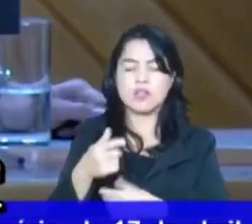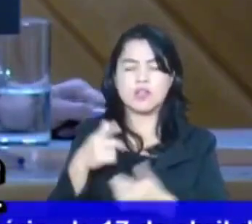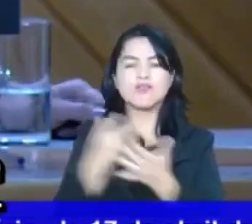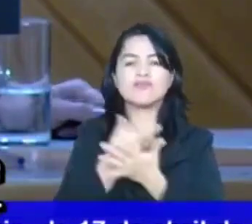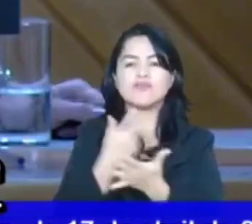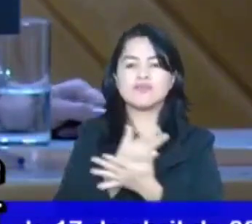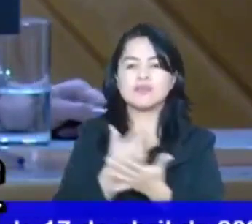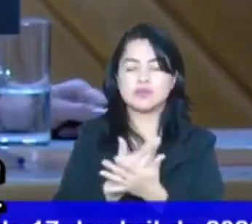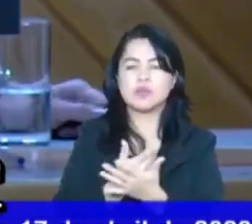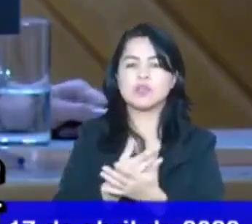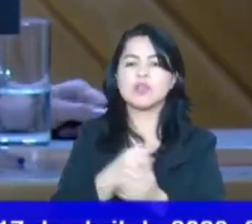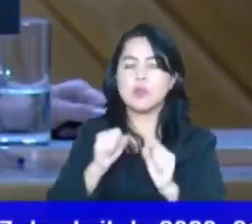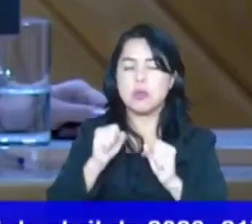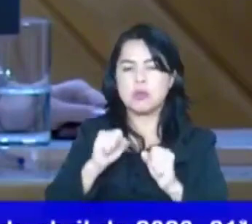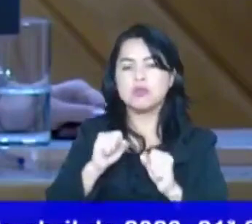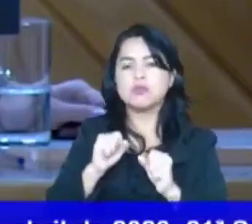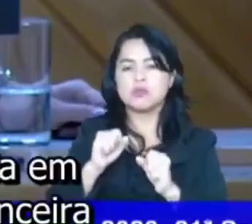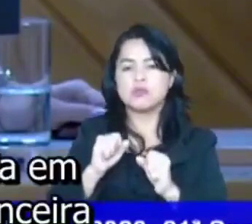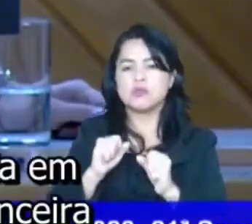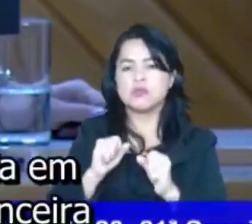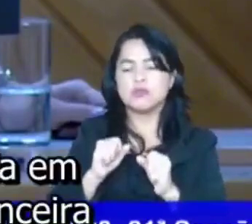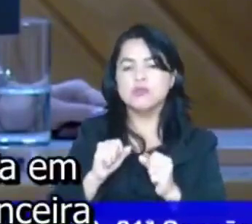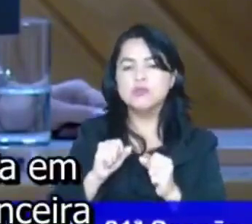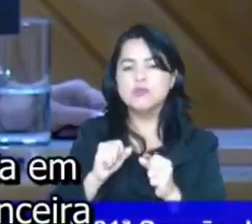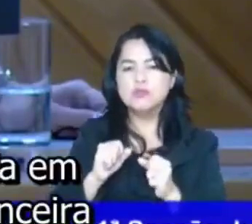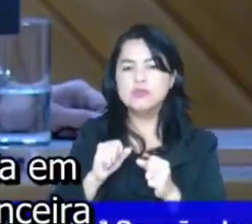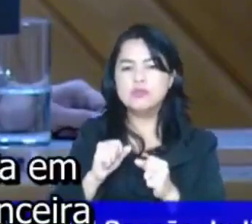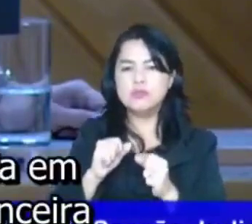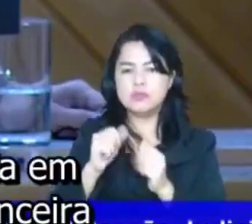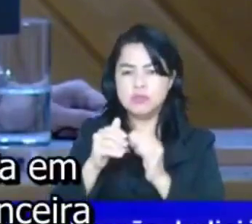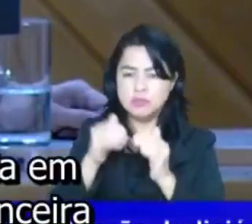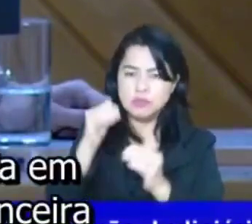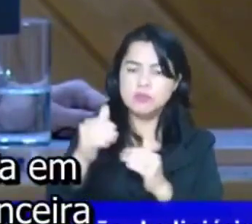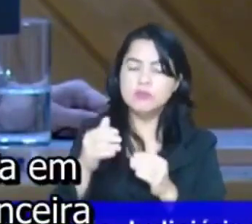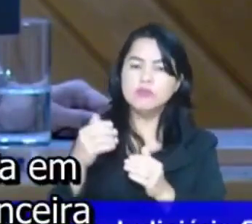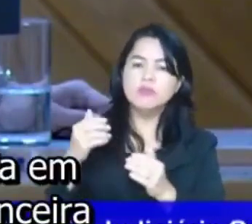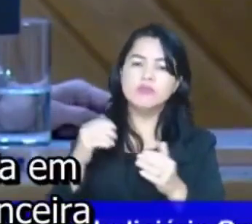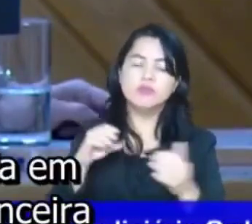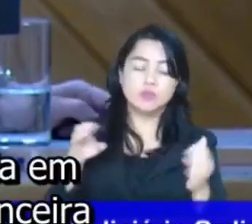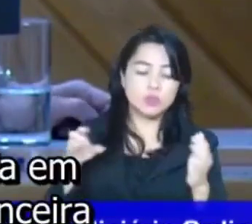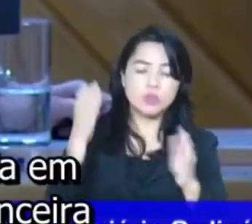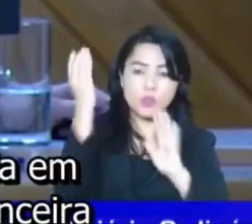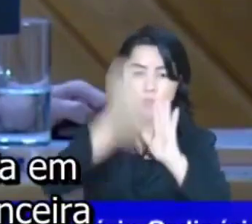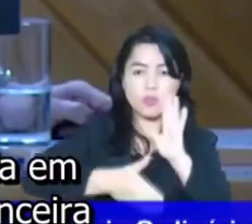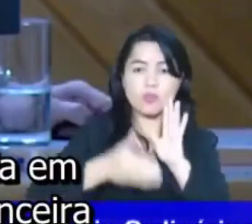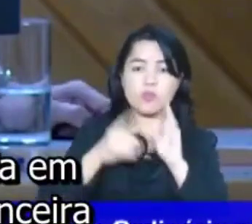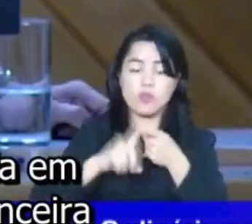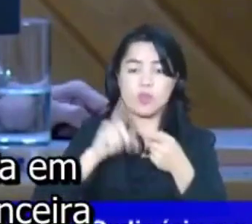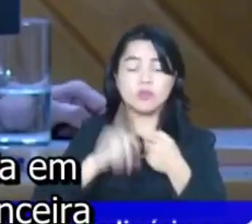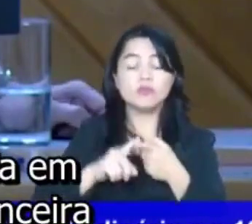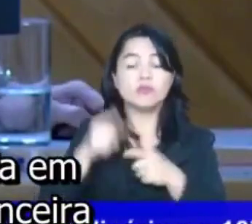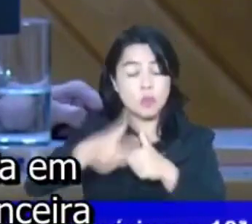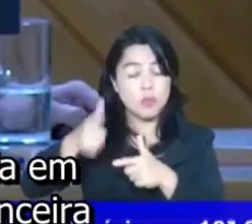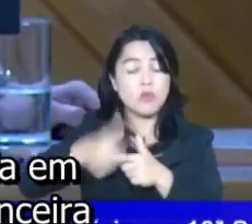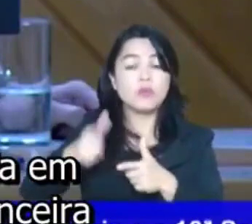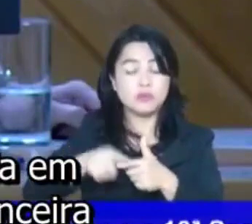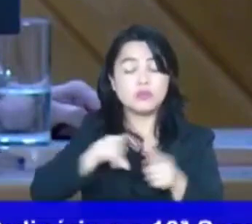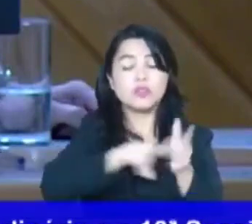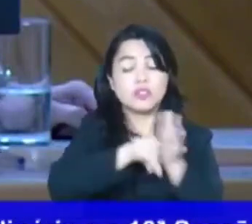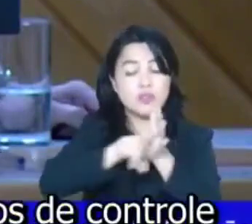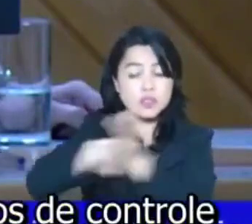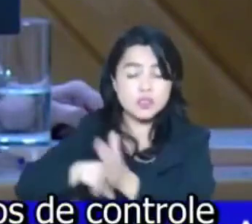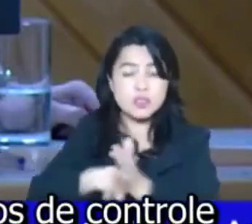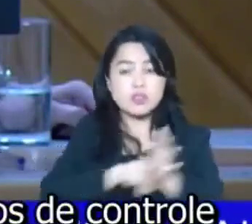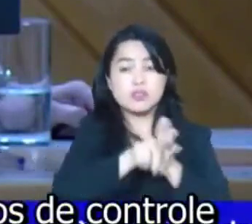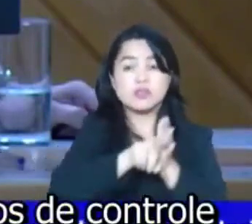tem um condão de comprometer a regularidade das contas, na medida em que compromete a fiscalização da